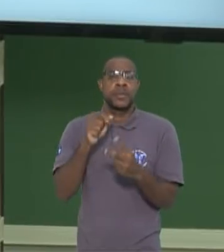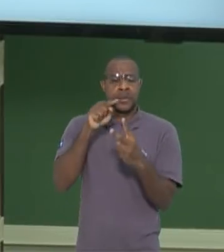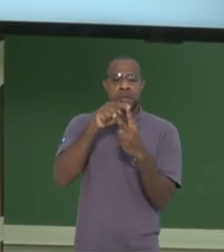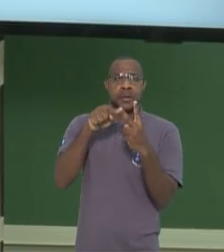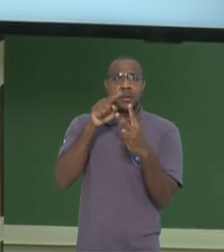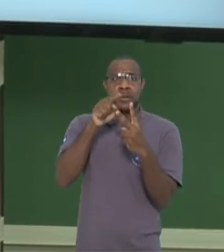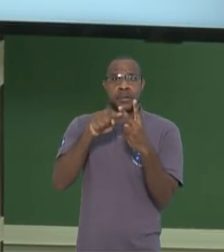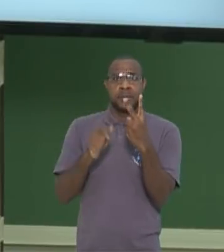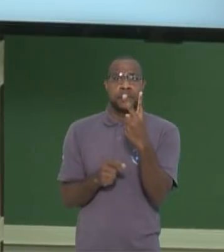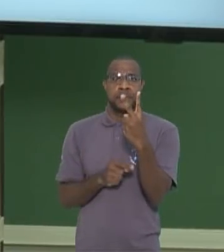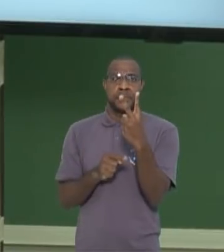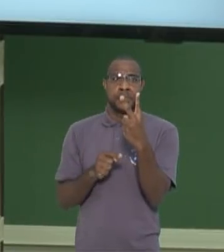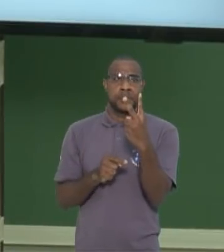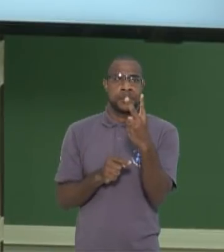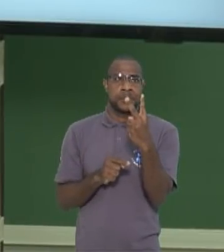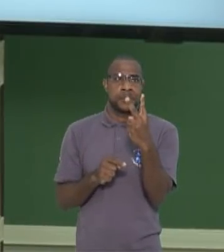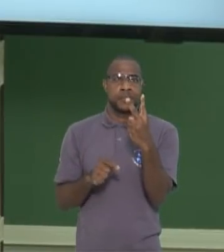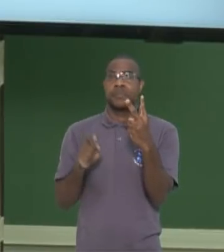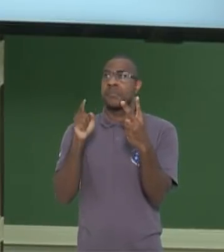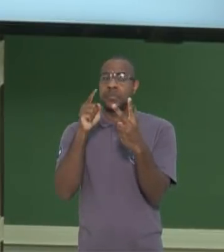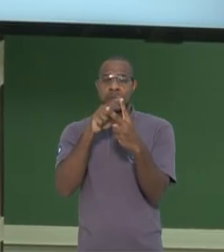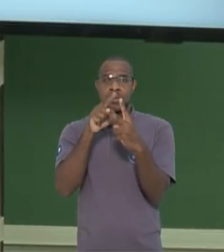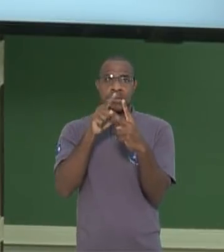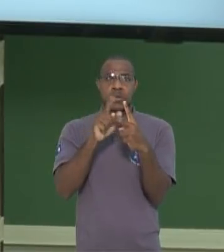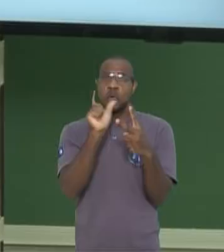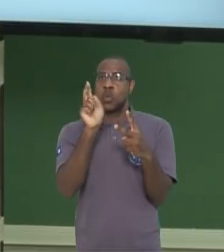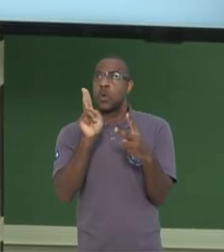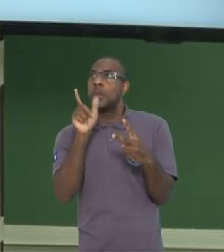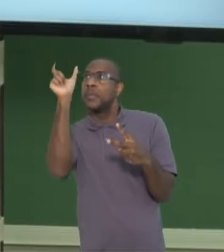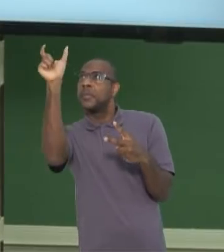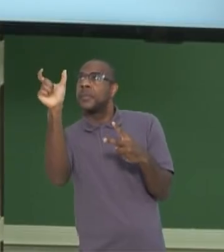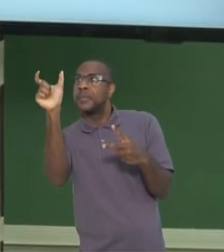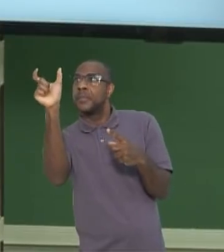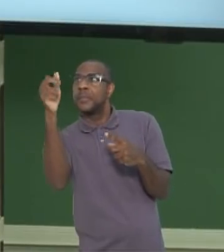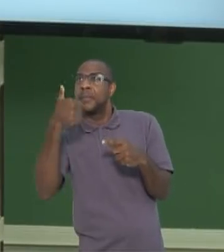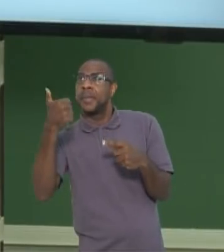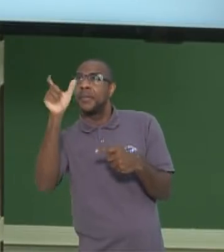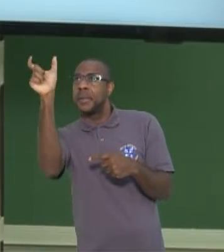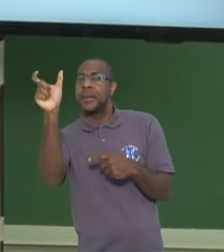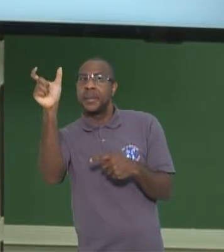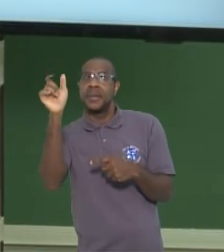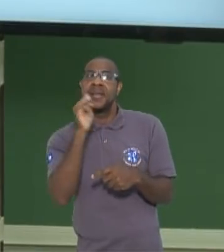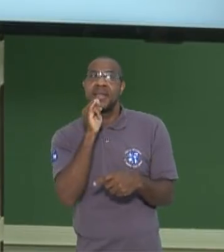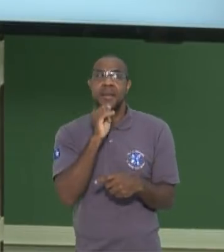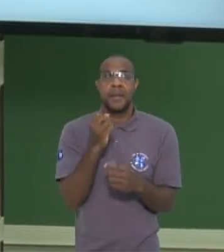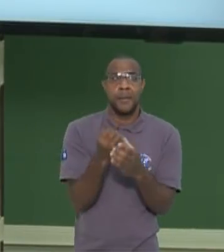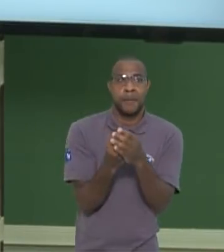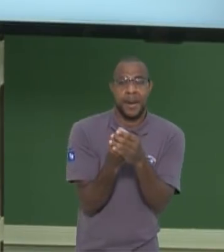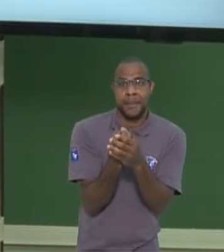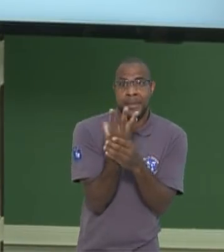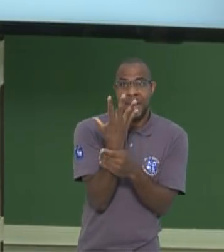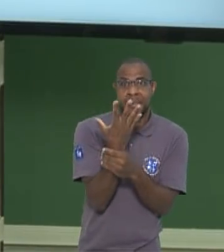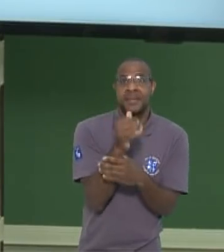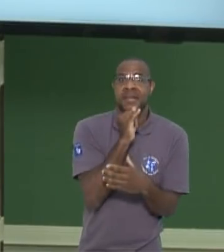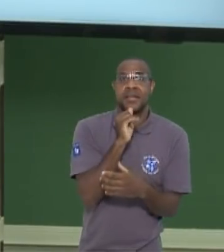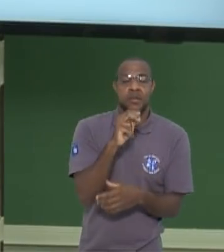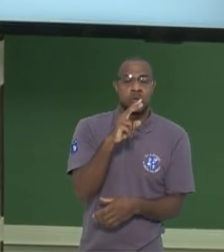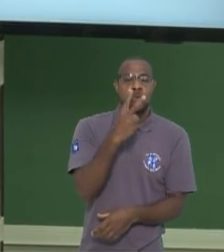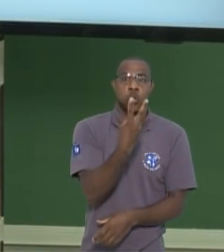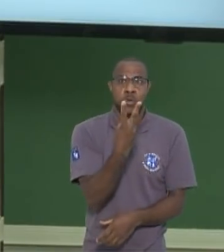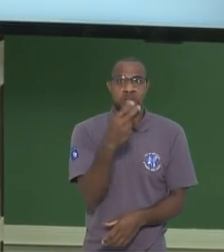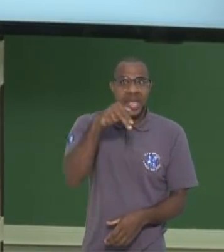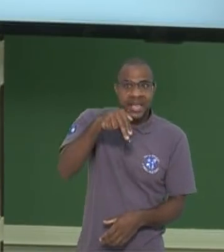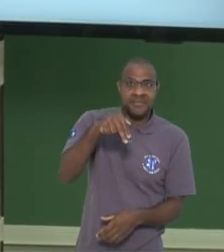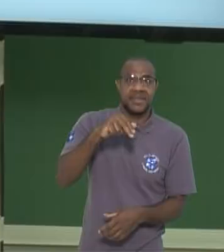As euploidias, quando você altera o genoma inteiro, por exemplo, uma planta triploide, em vez dela ser 2N, ela vai ser